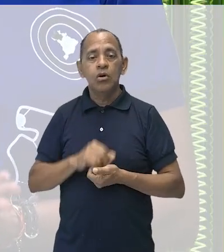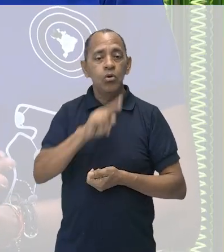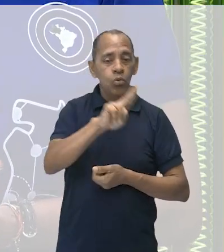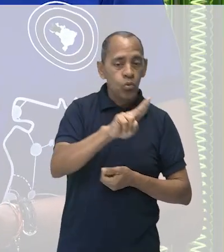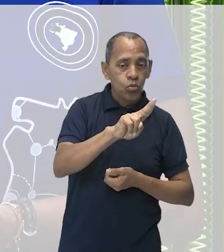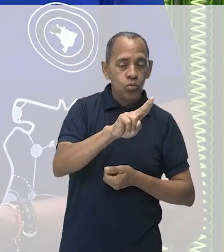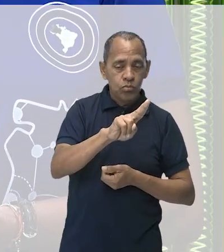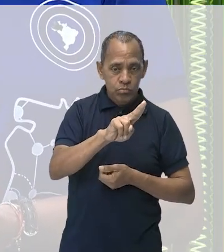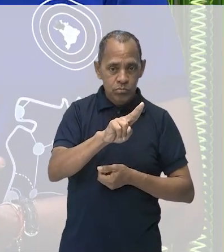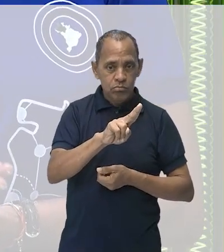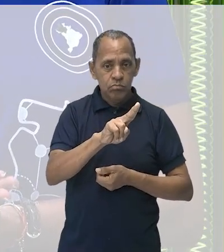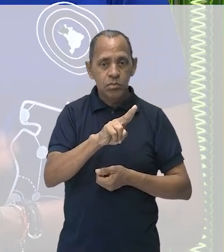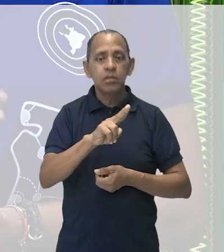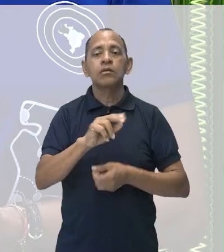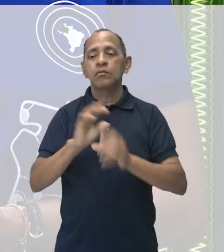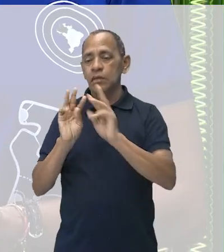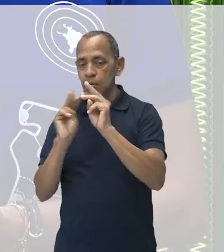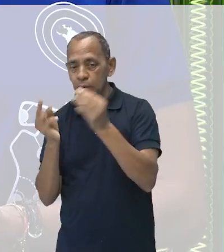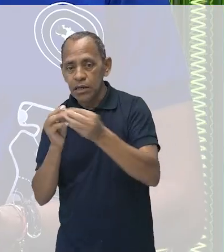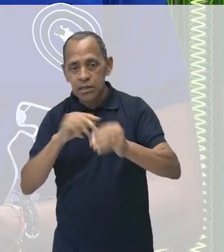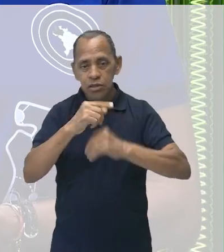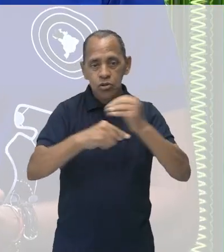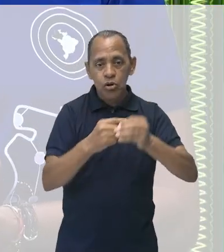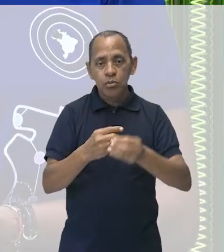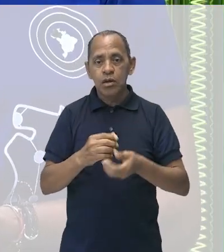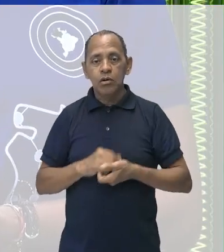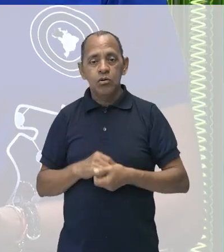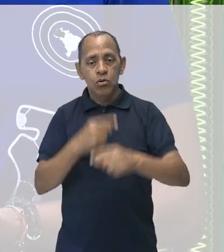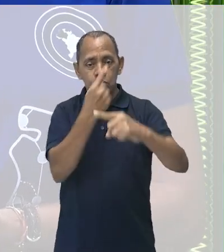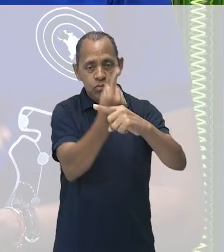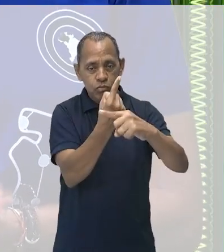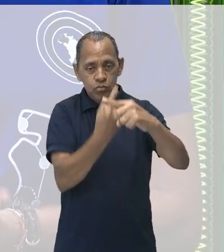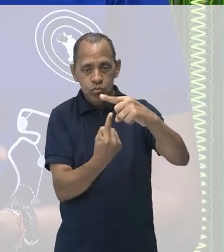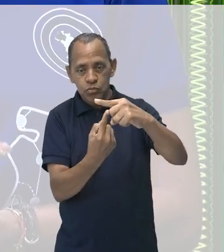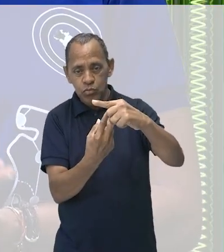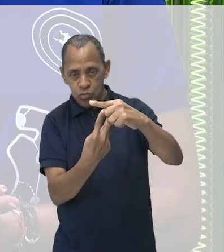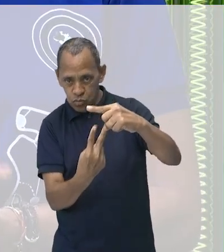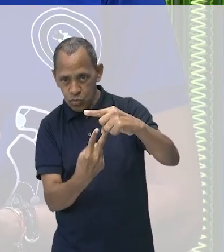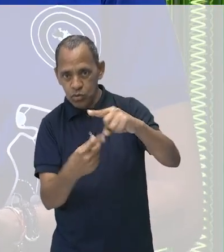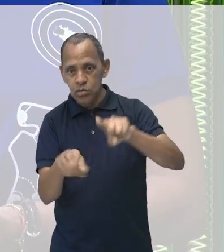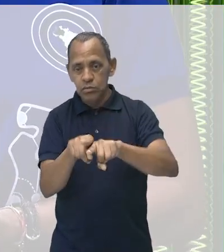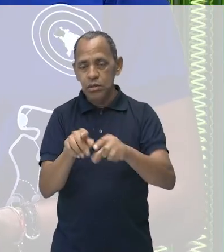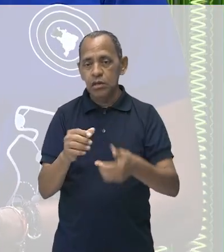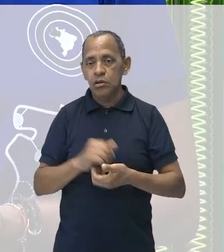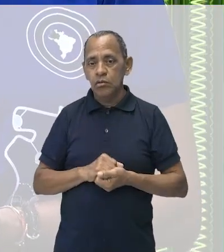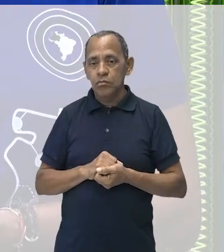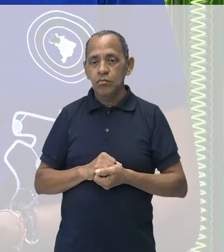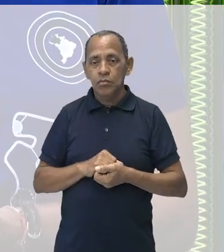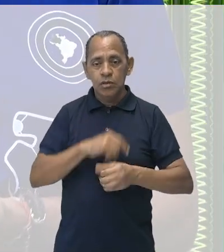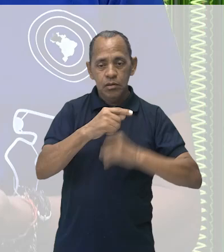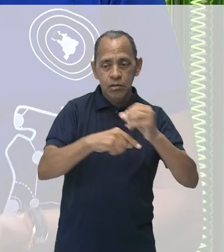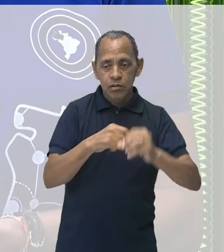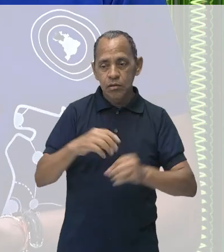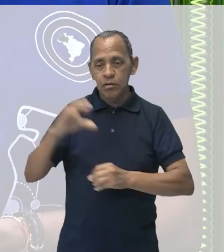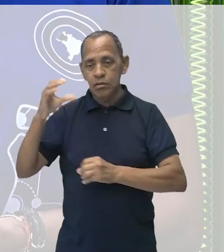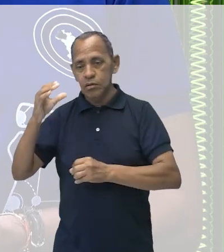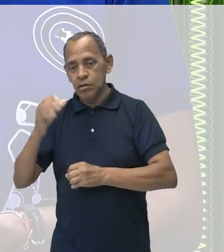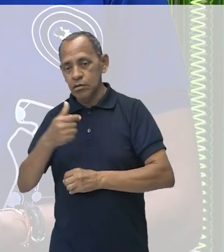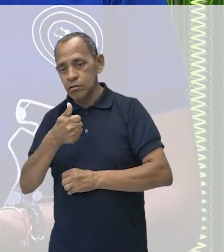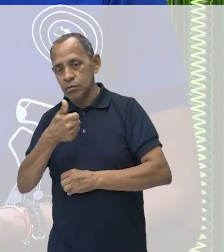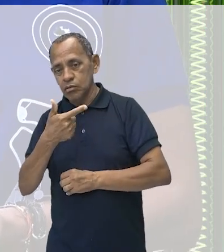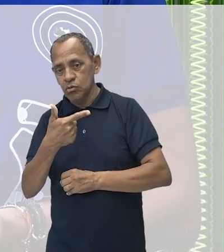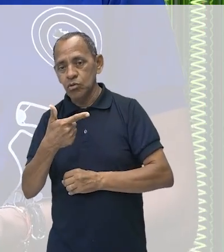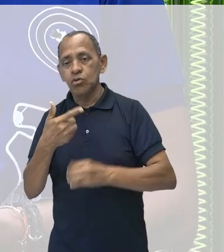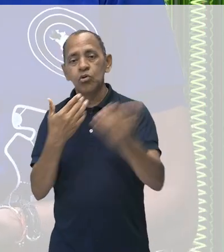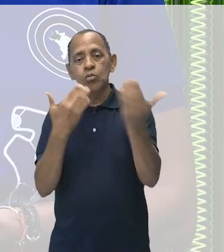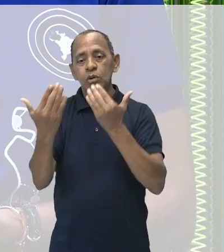representada pelo símbolo U, como exatamente 1 sobre 12 da massa de um átomo de carbono 12, para comparação de